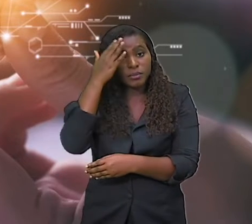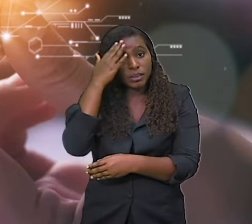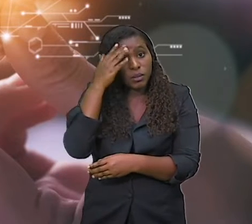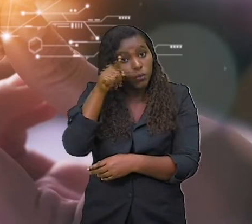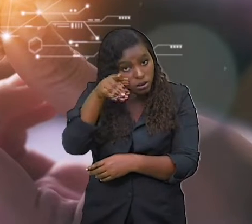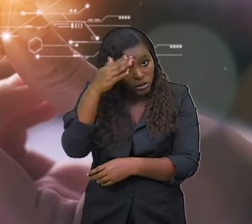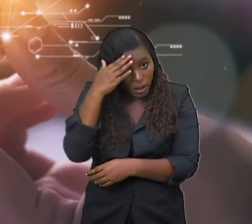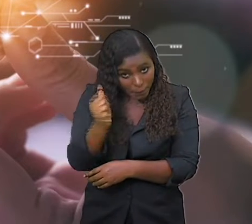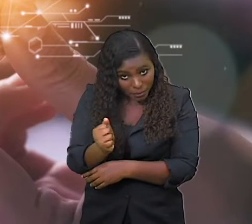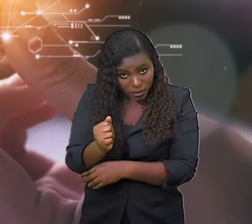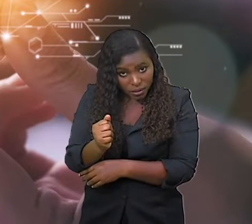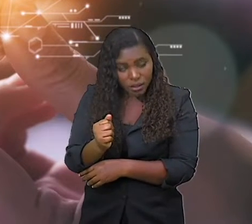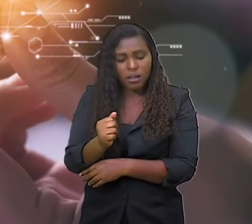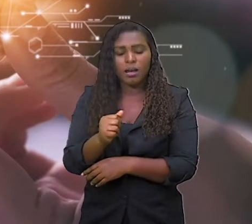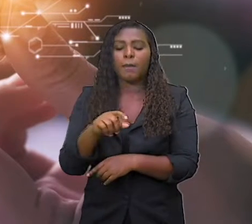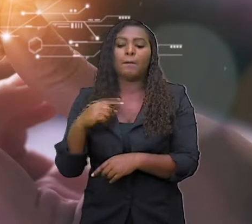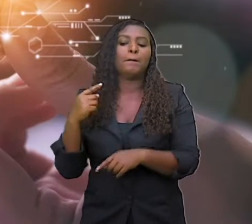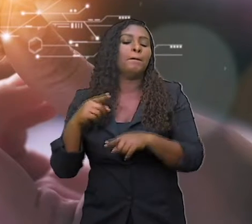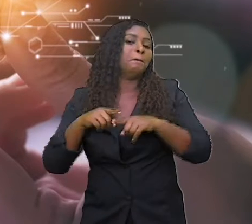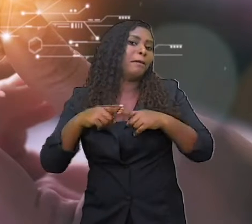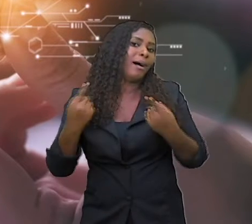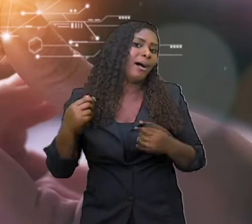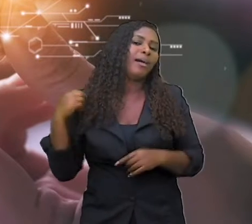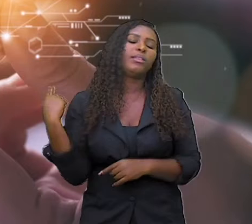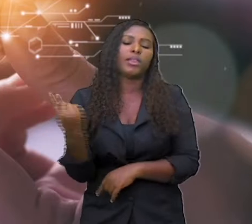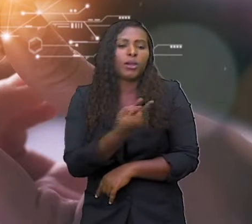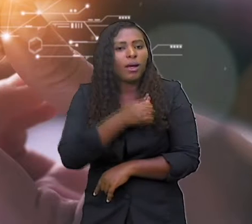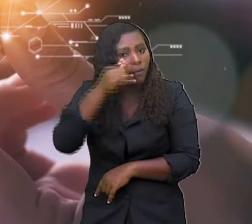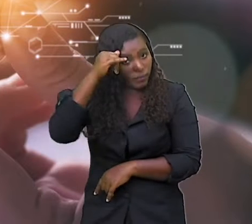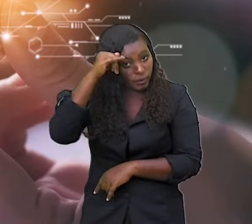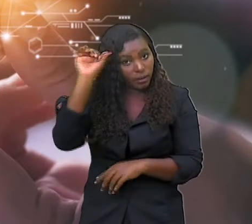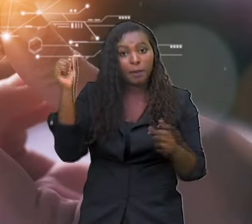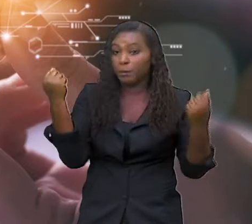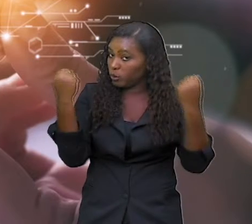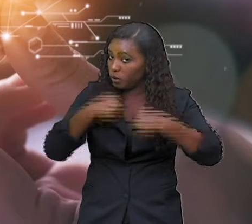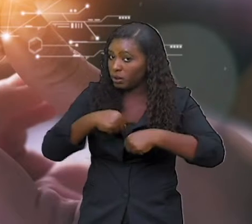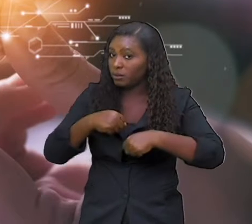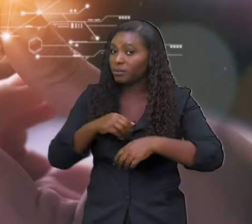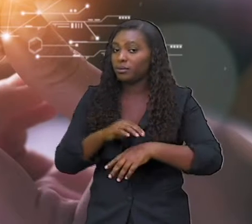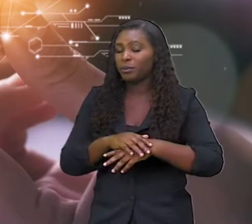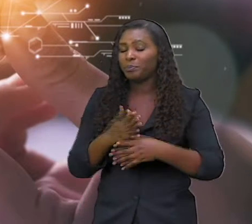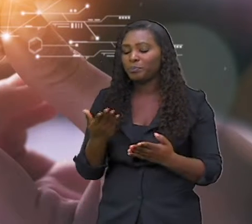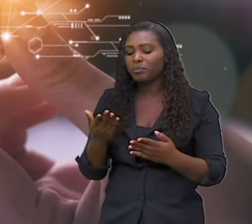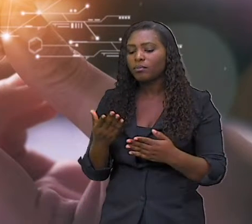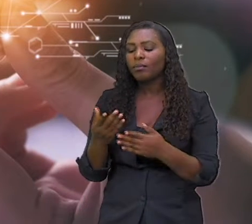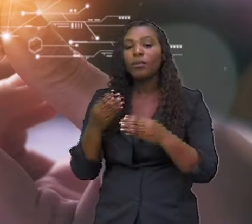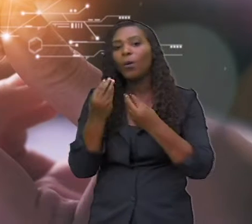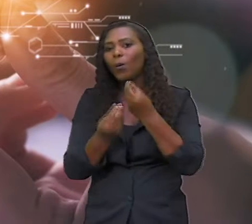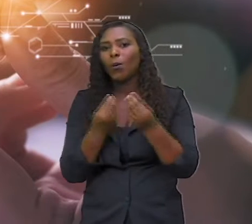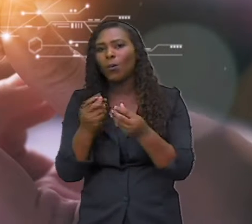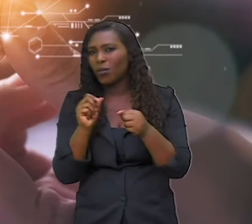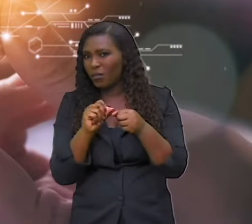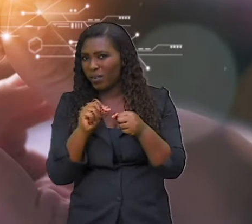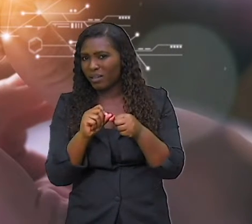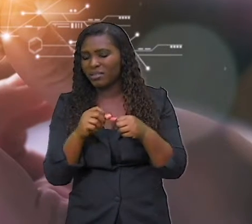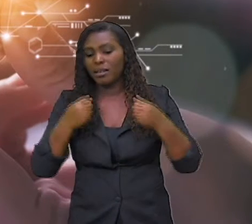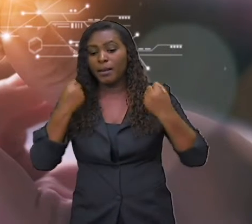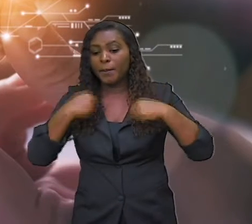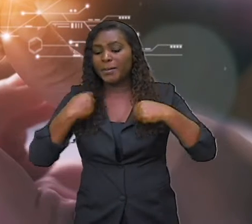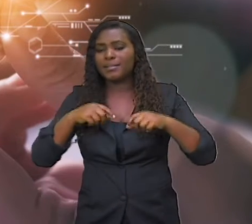Podemos evitar. Para evitar o risco de incêndios, então, as instalações elétricas elas devem